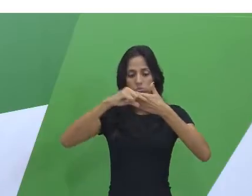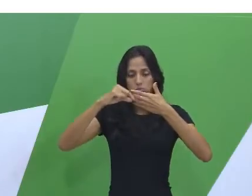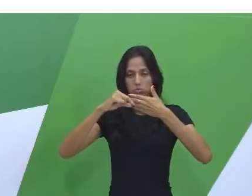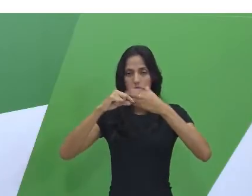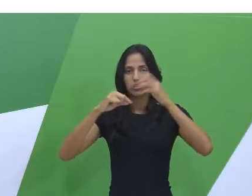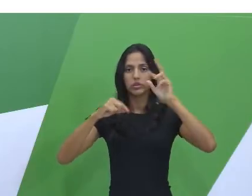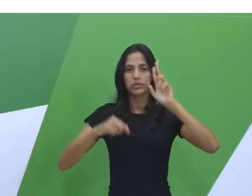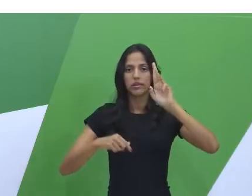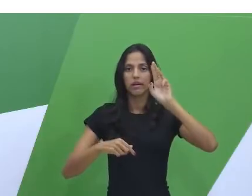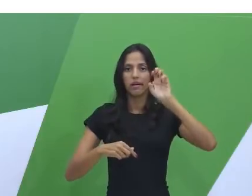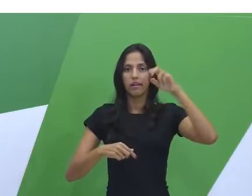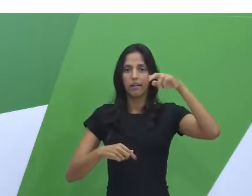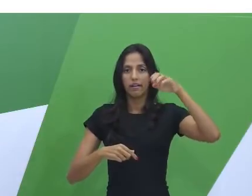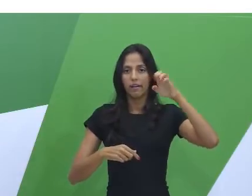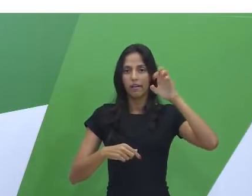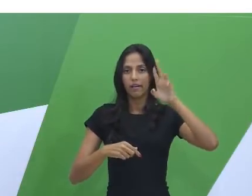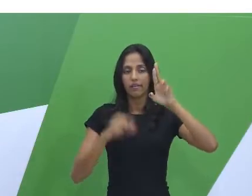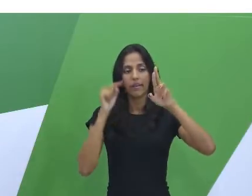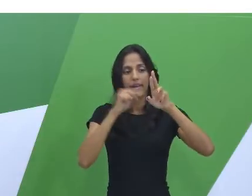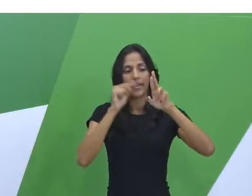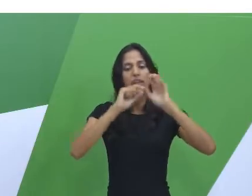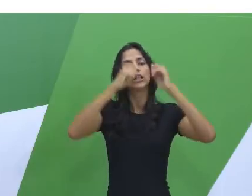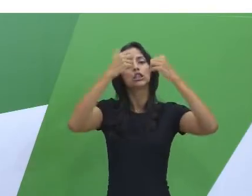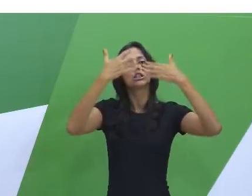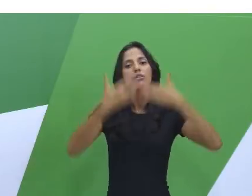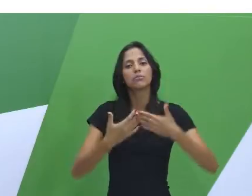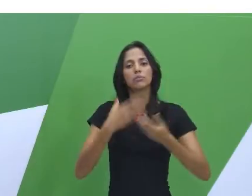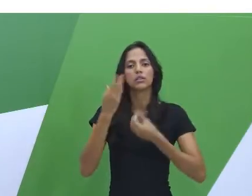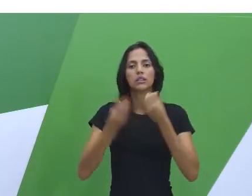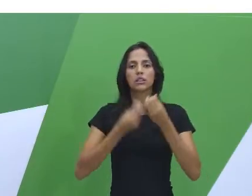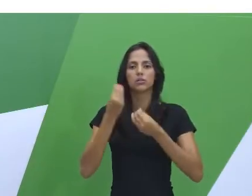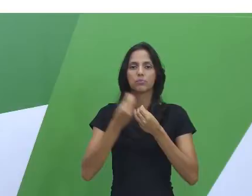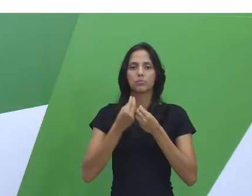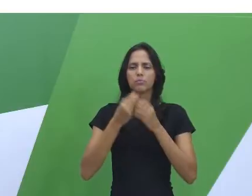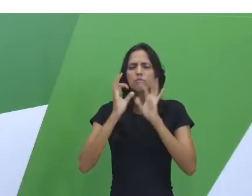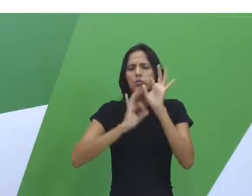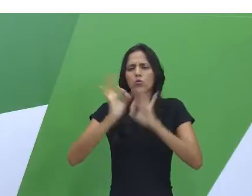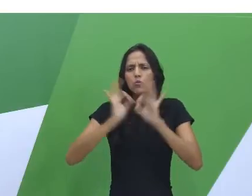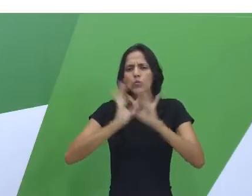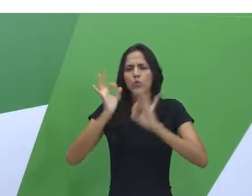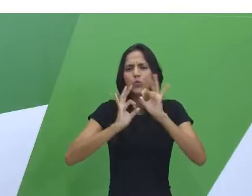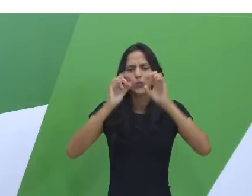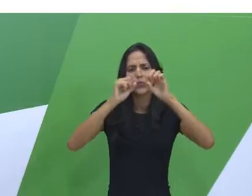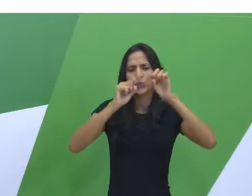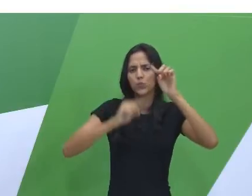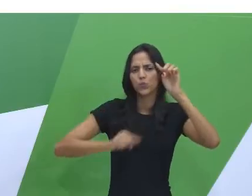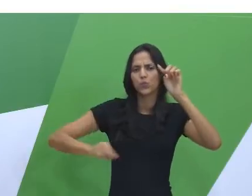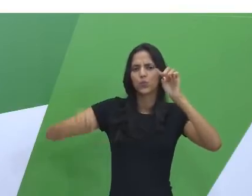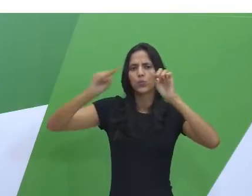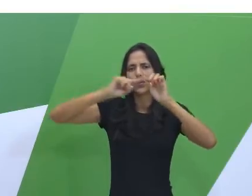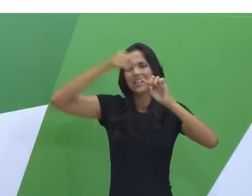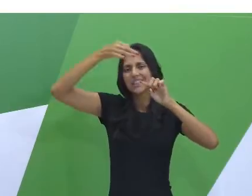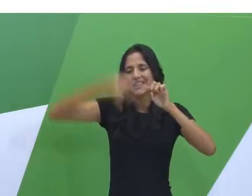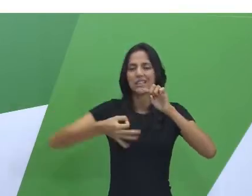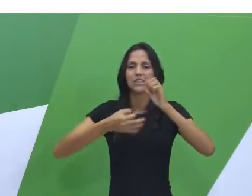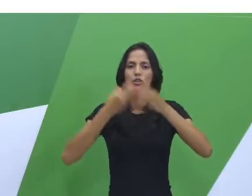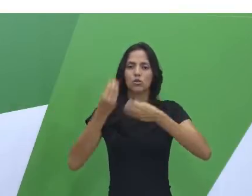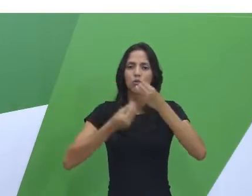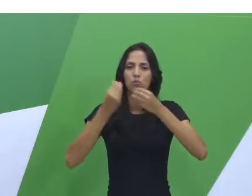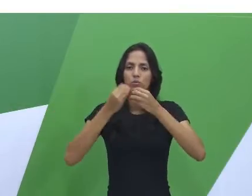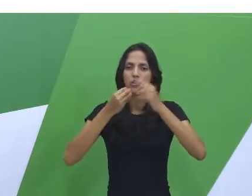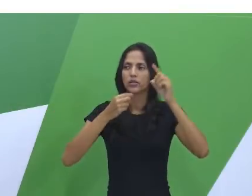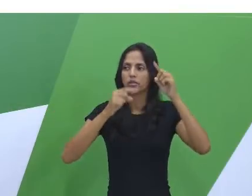ele tentou dar uma nova roupagem à geometria, ele arrumou, tentou organizar, colocando lógica. Daí ele pegou